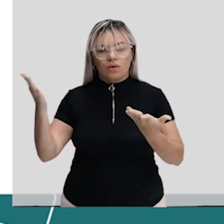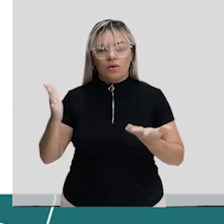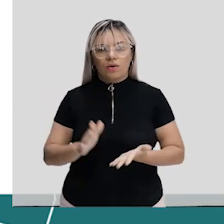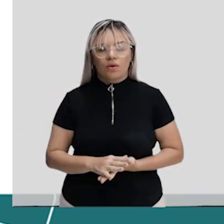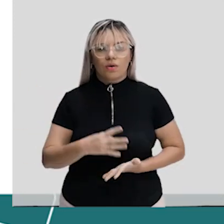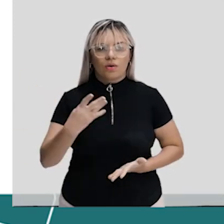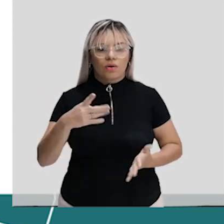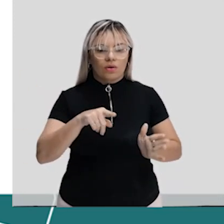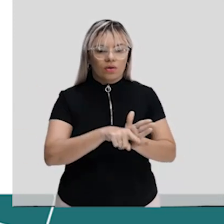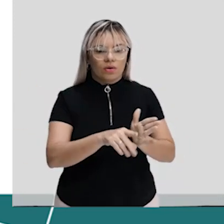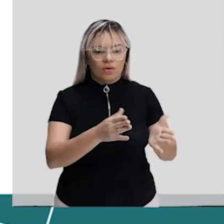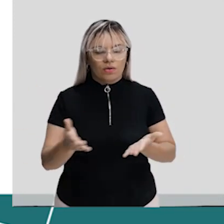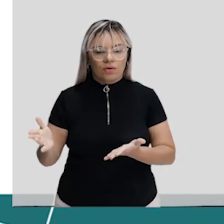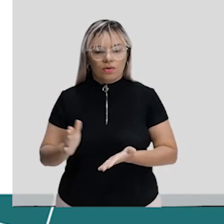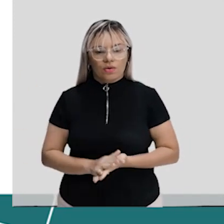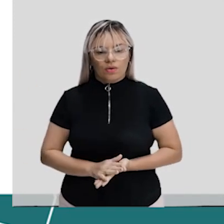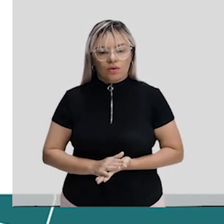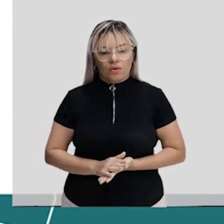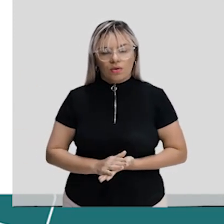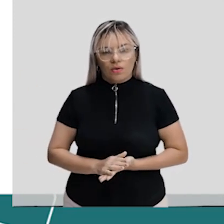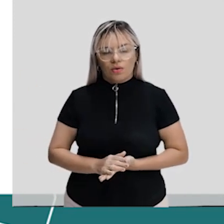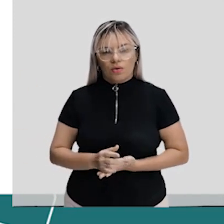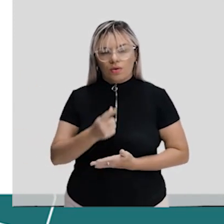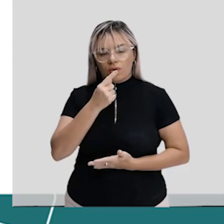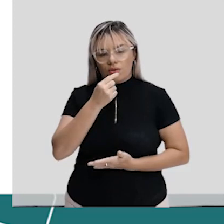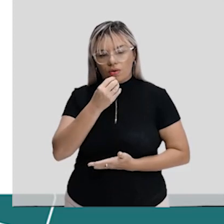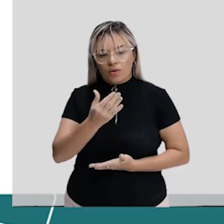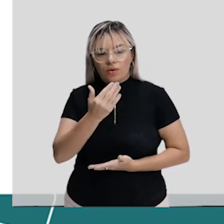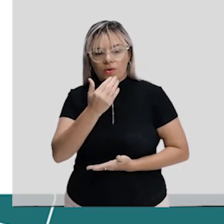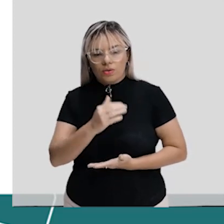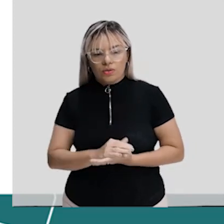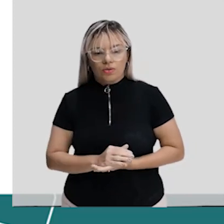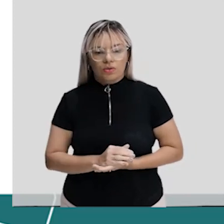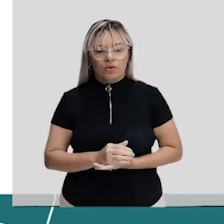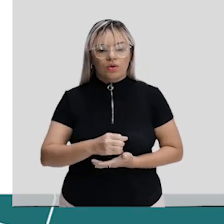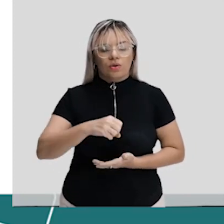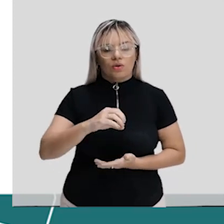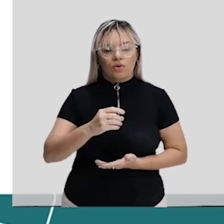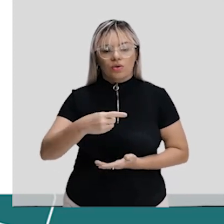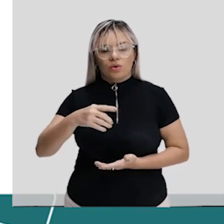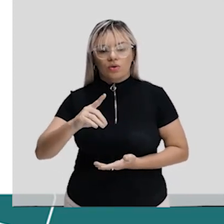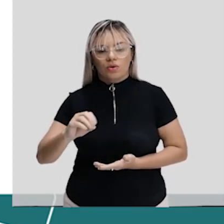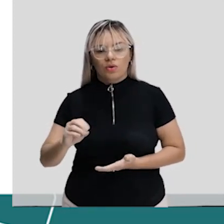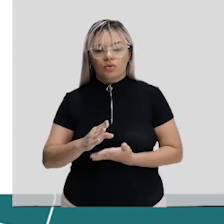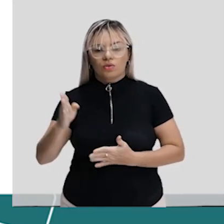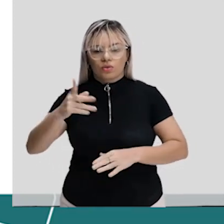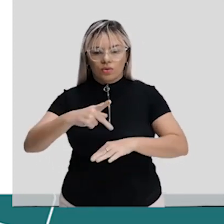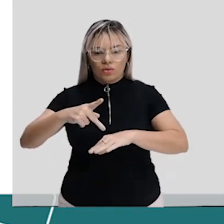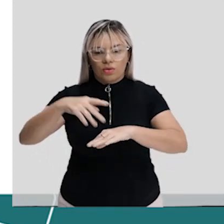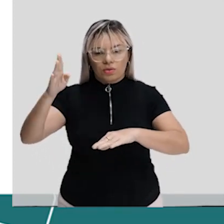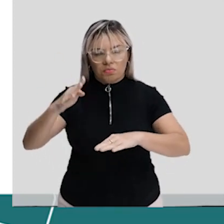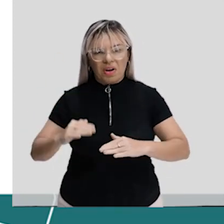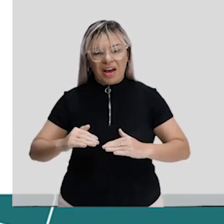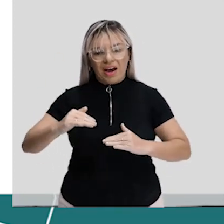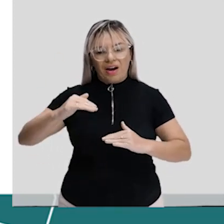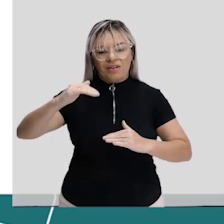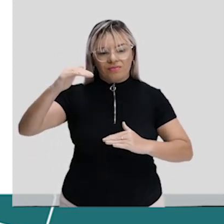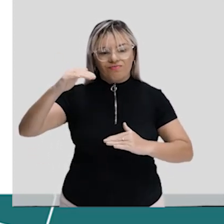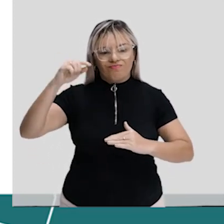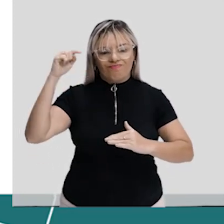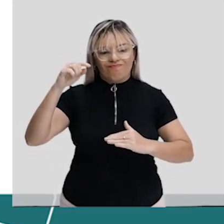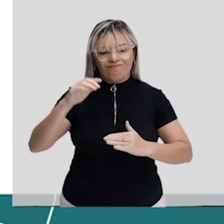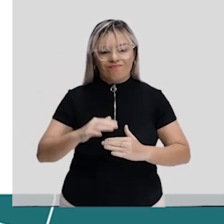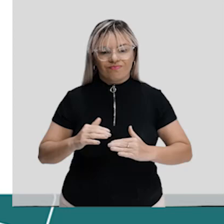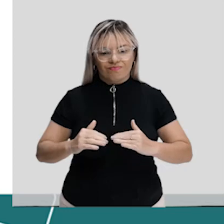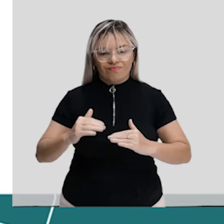quarta questão. A ingestão de sódio no Brasil, que já é normalmente alta, tende a atingir os mais elevados